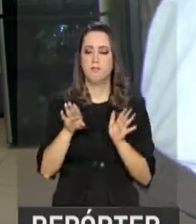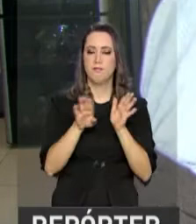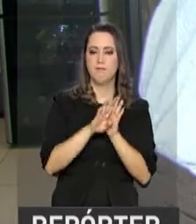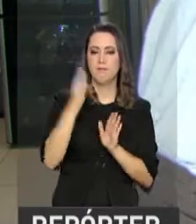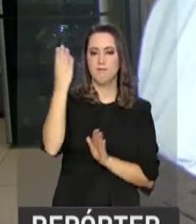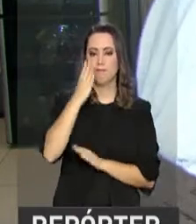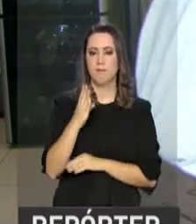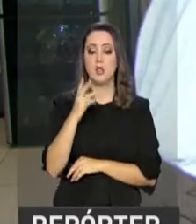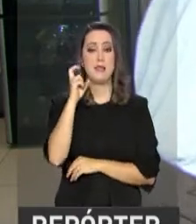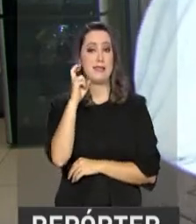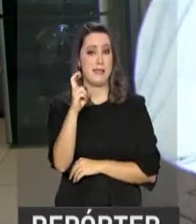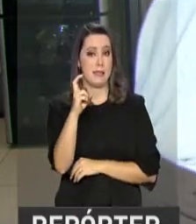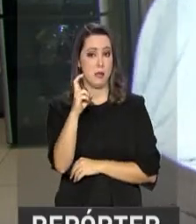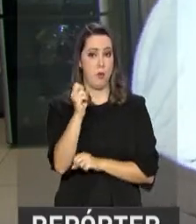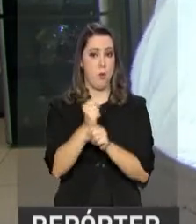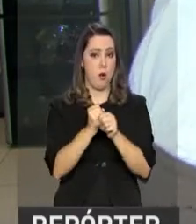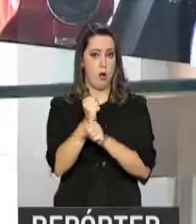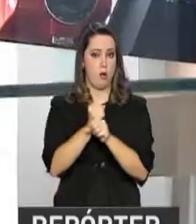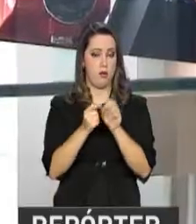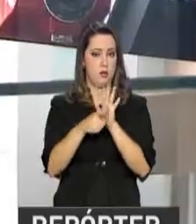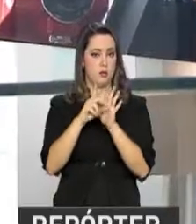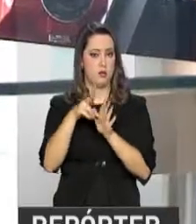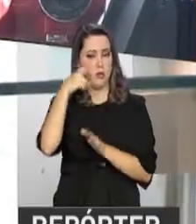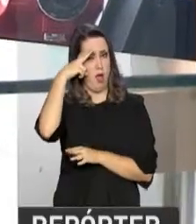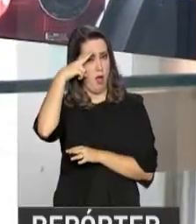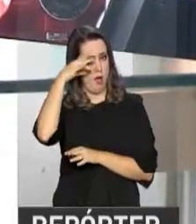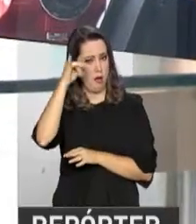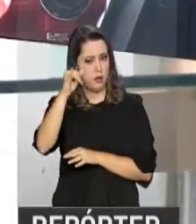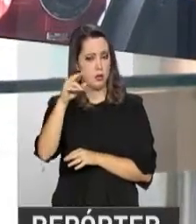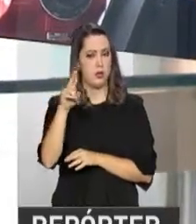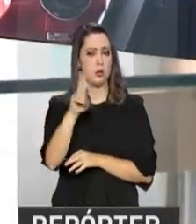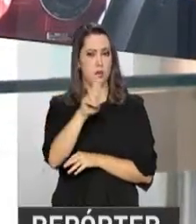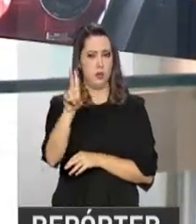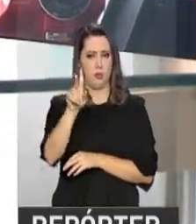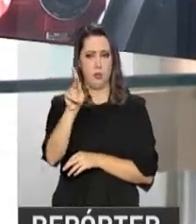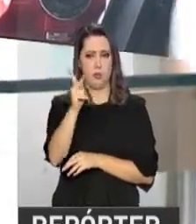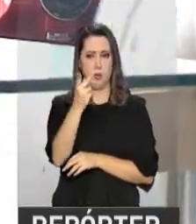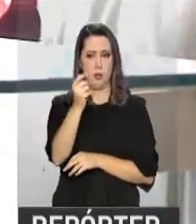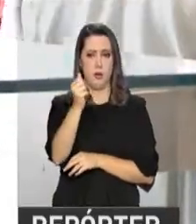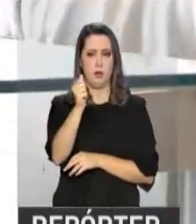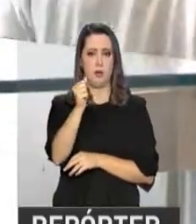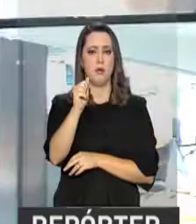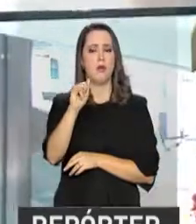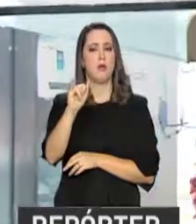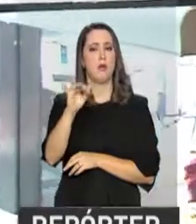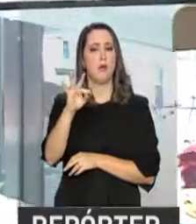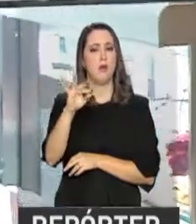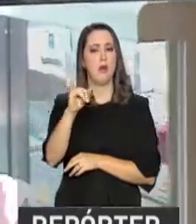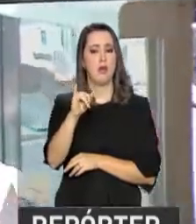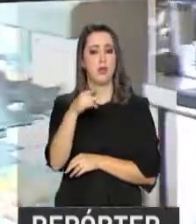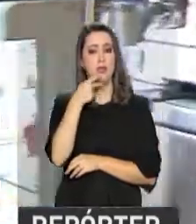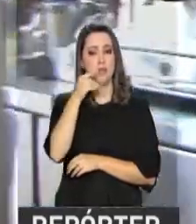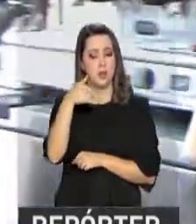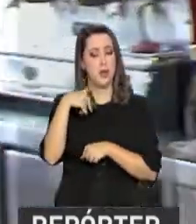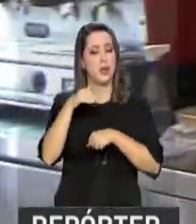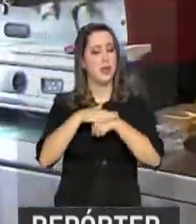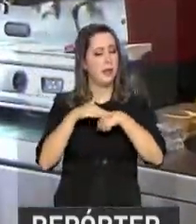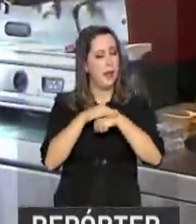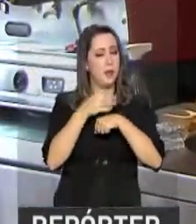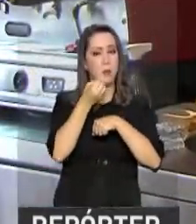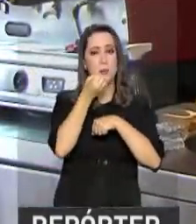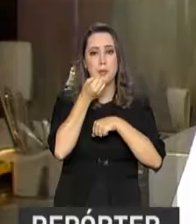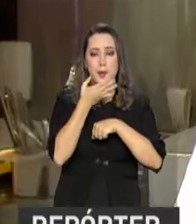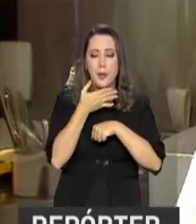no brasil há cinco anos ele saiu do haiti em busca de uma vida melhor e conta que o carinho que recebeu aqui quando chegou foi